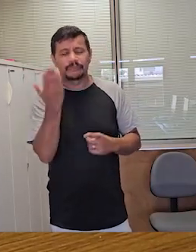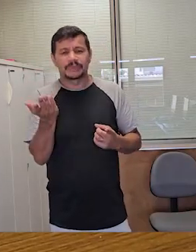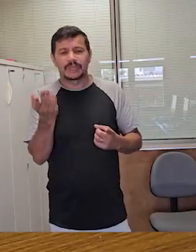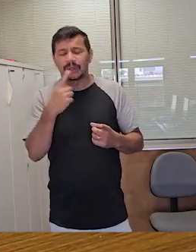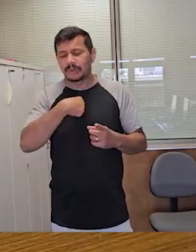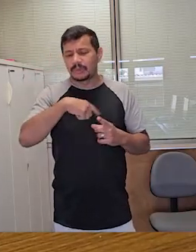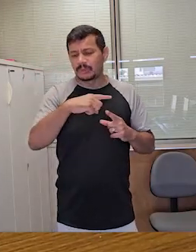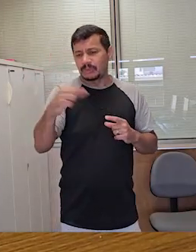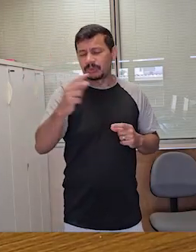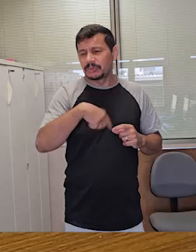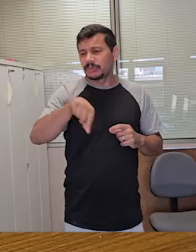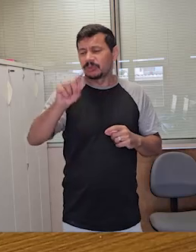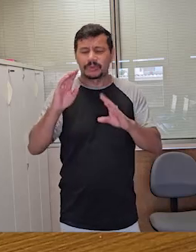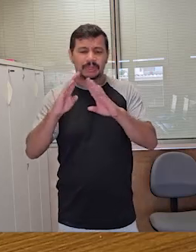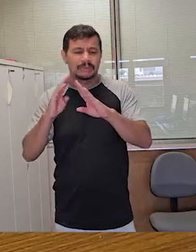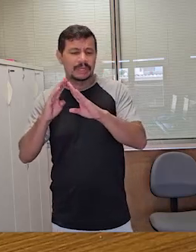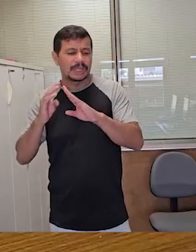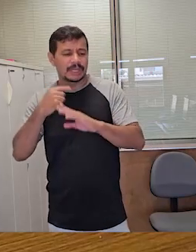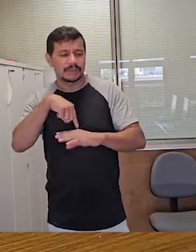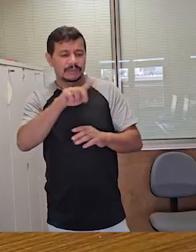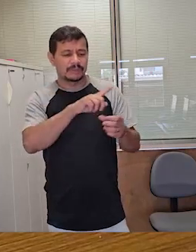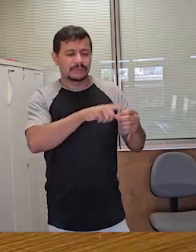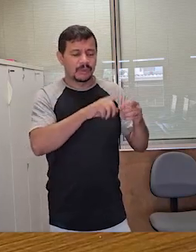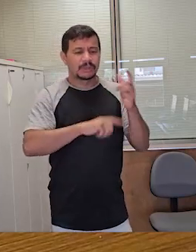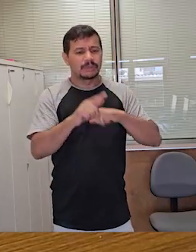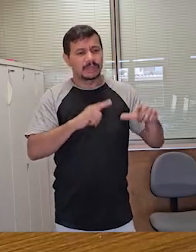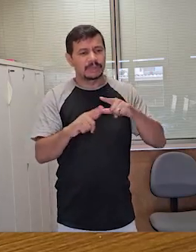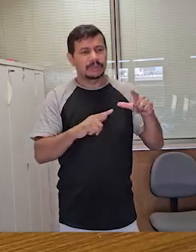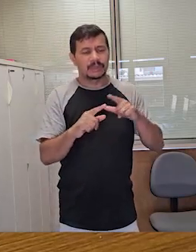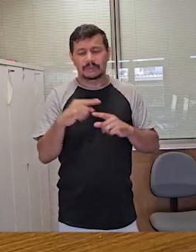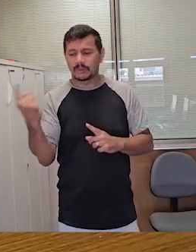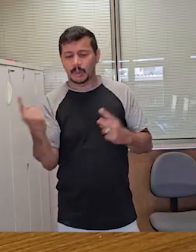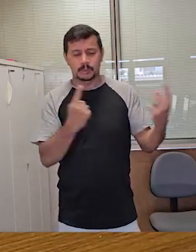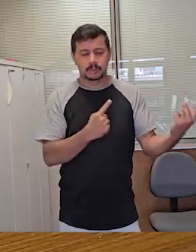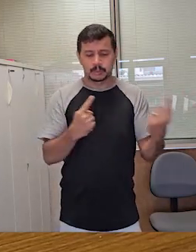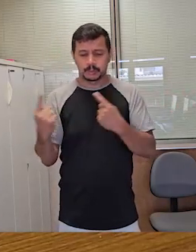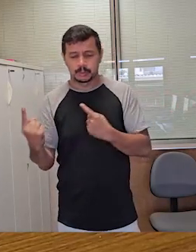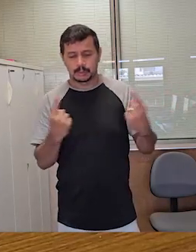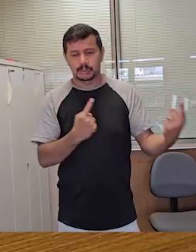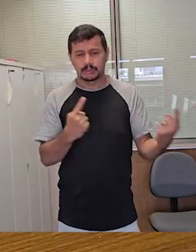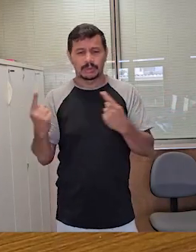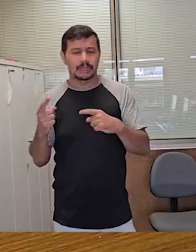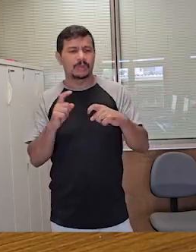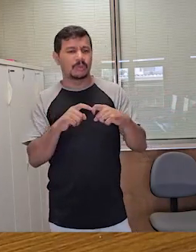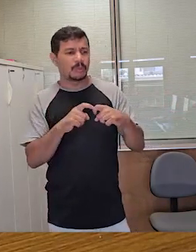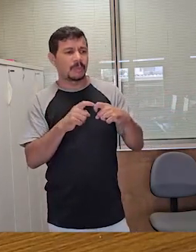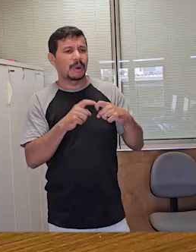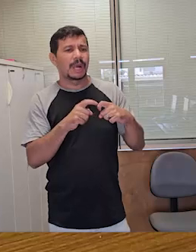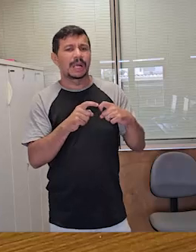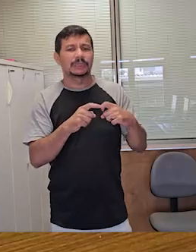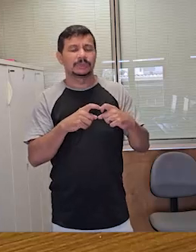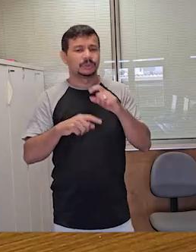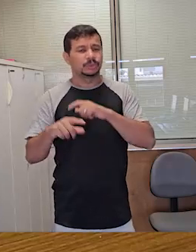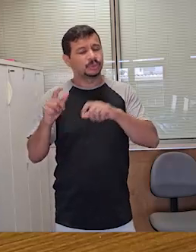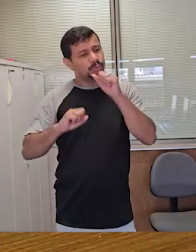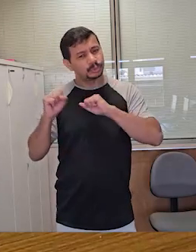dá alta, manda retornar ao trabalho. Chega no trabalho, fica aquele vai e volta, porque aí o médico da empresa fala, não, você não tem